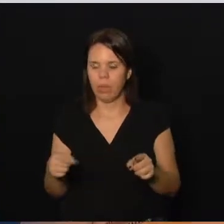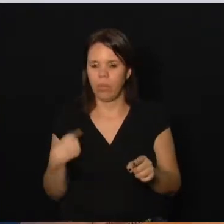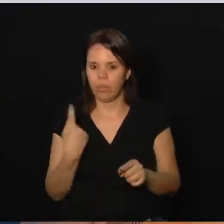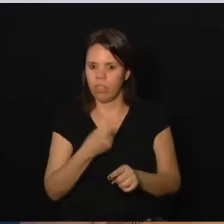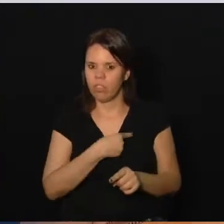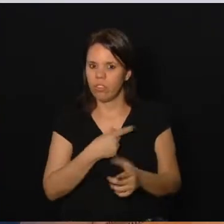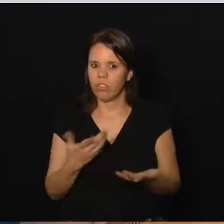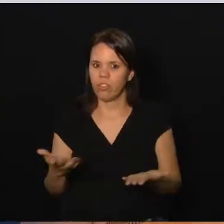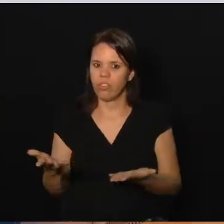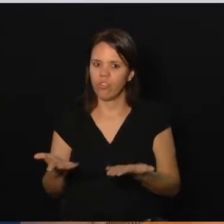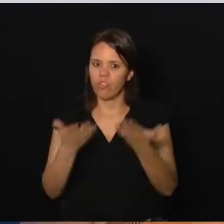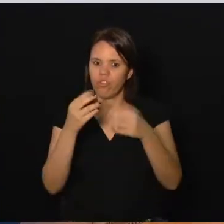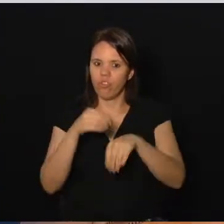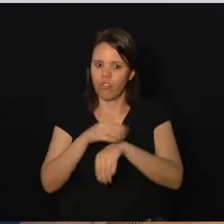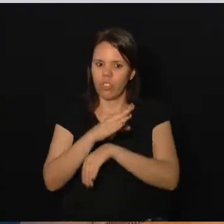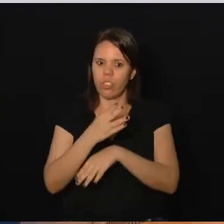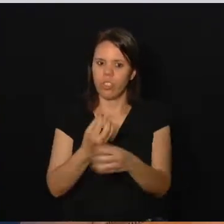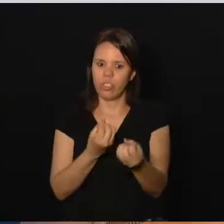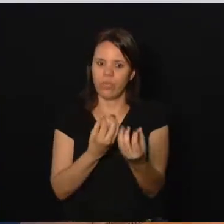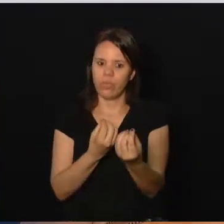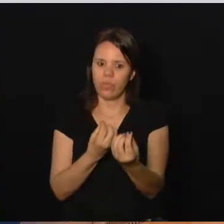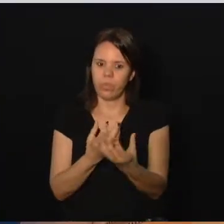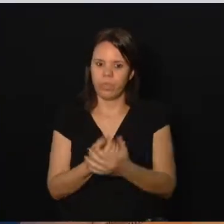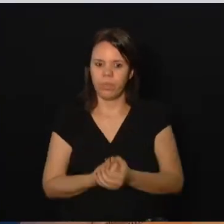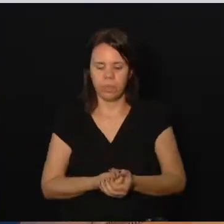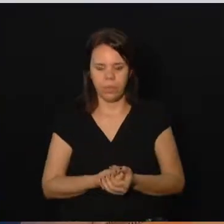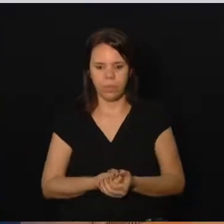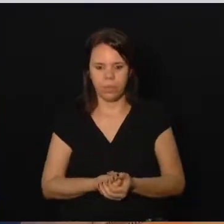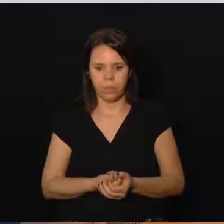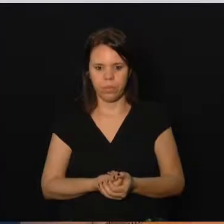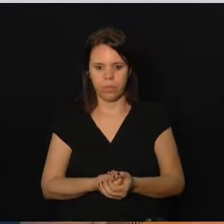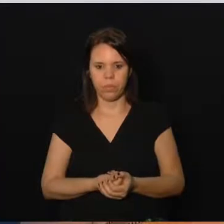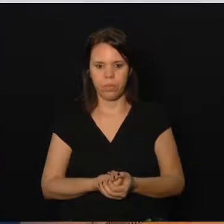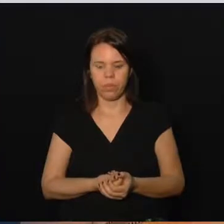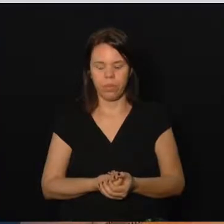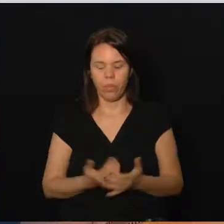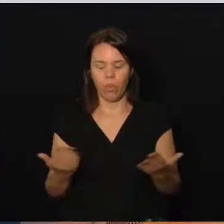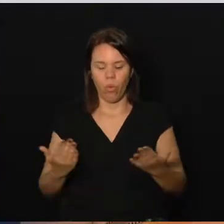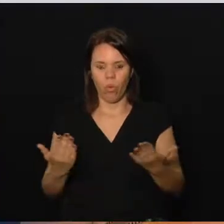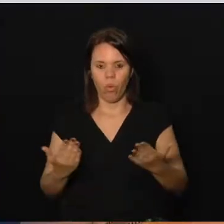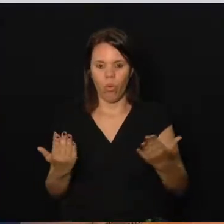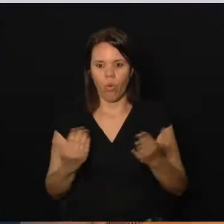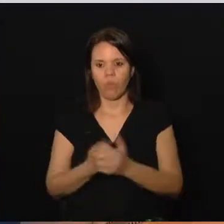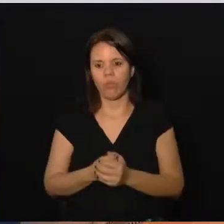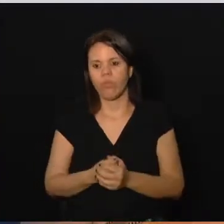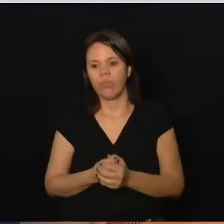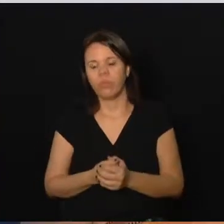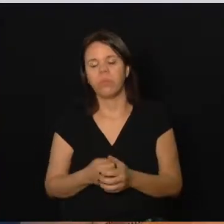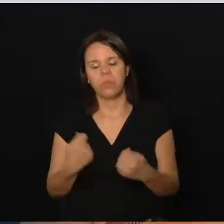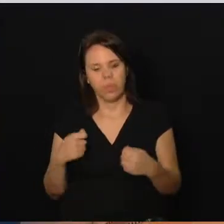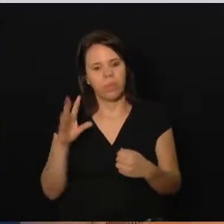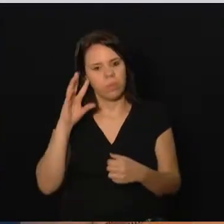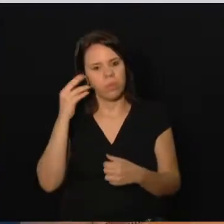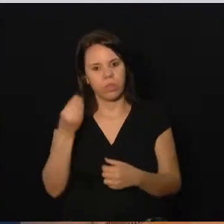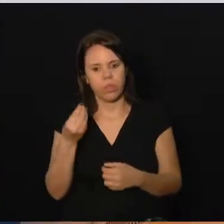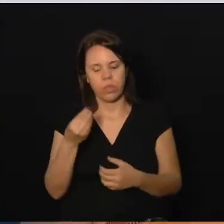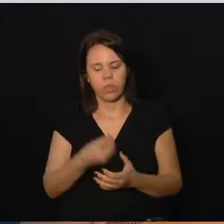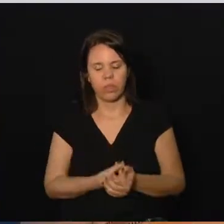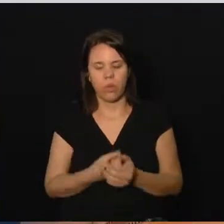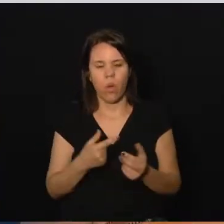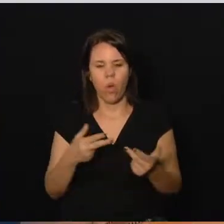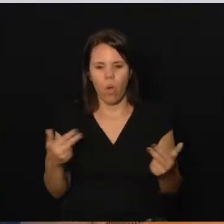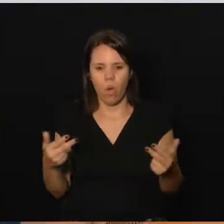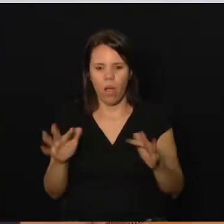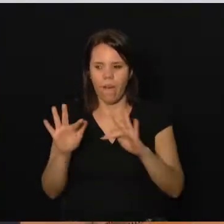de trazer essas informações, né? E hoje nós precisamos entender algumas coisas, que